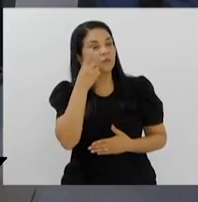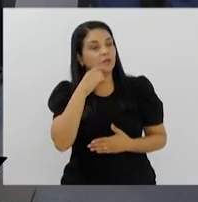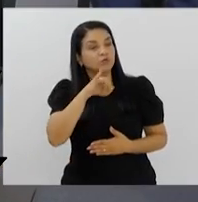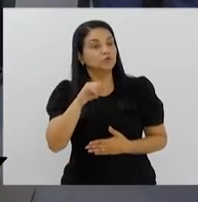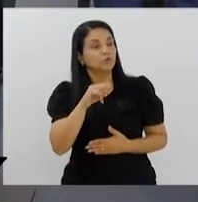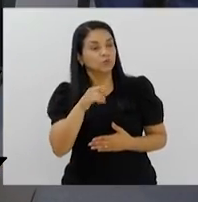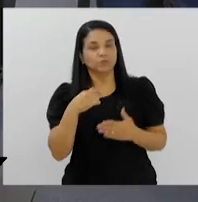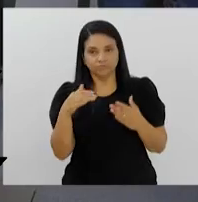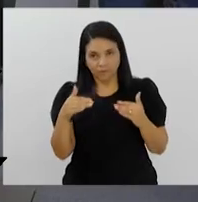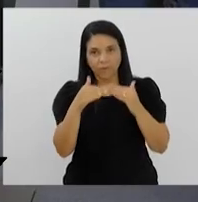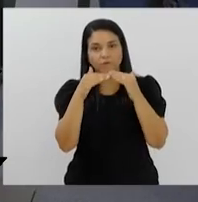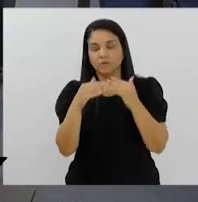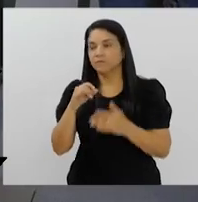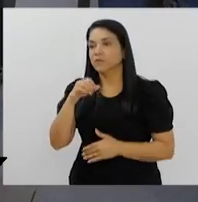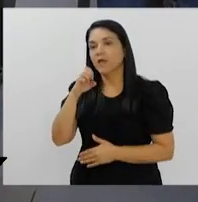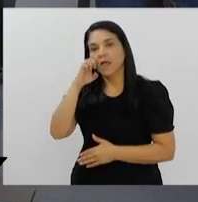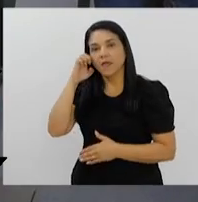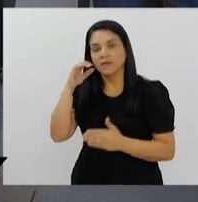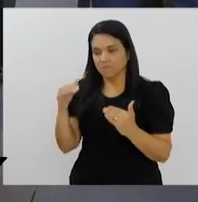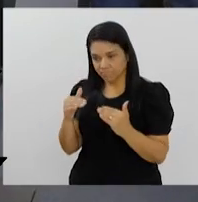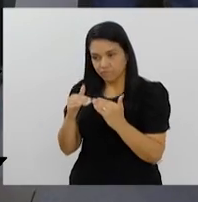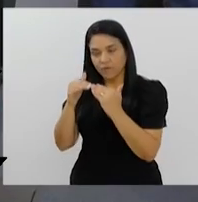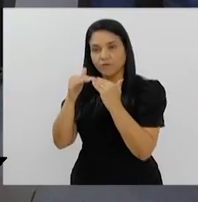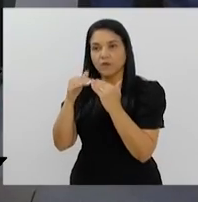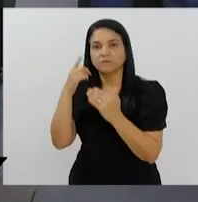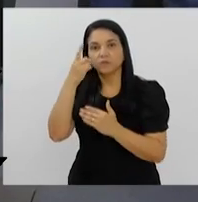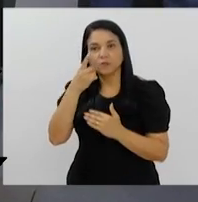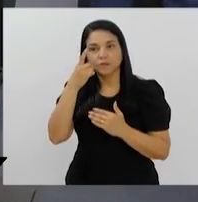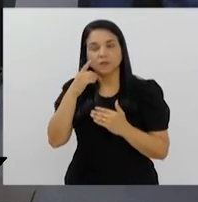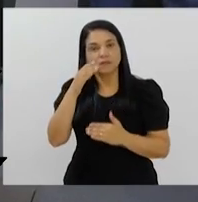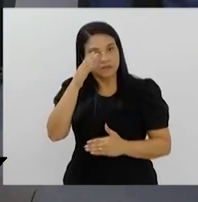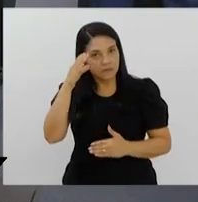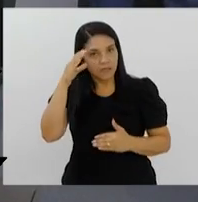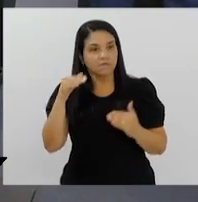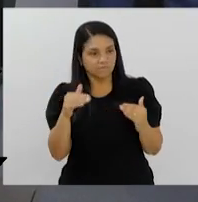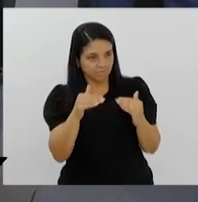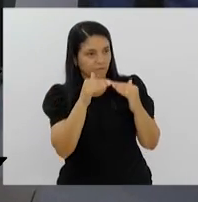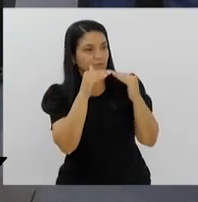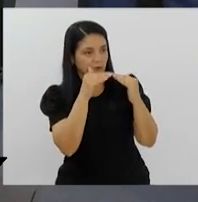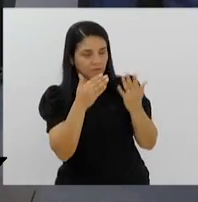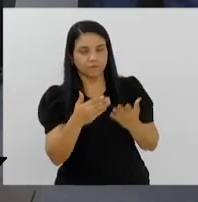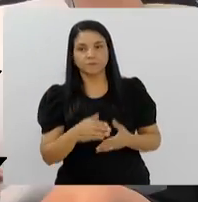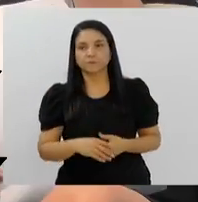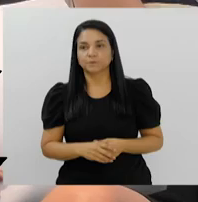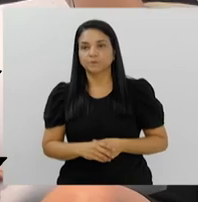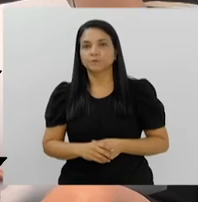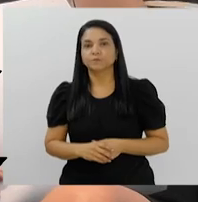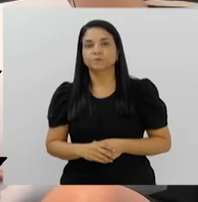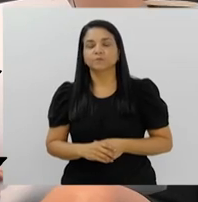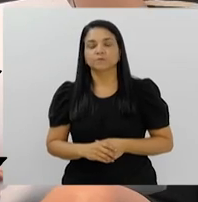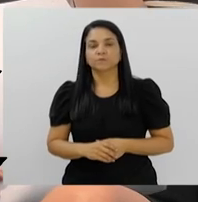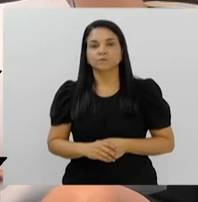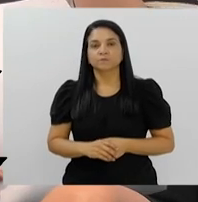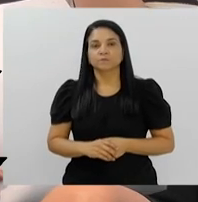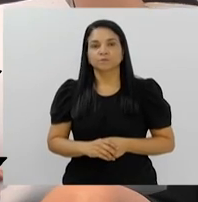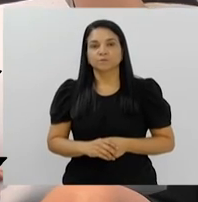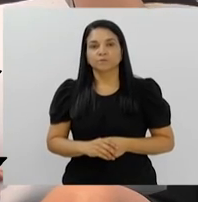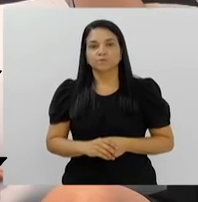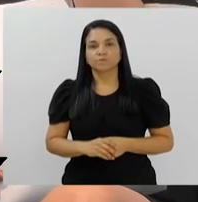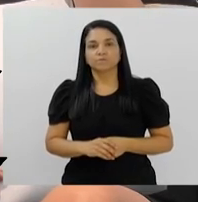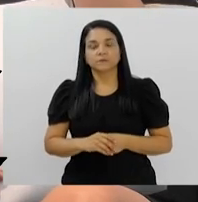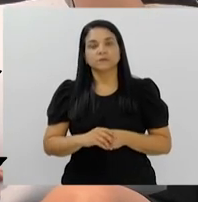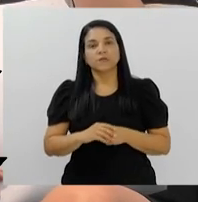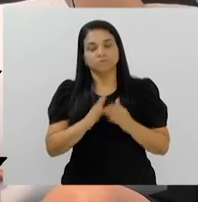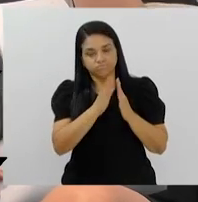Élica favorável Presidente deputada Célia favorável Presidente também estou favorável então está